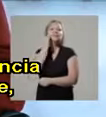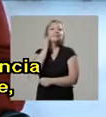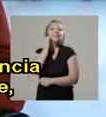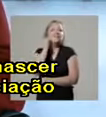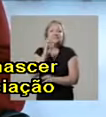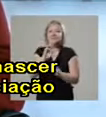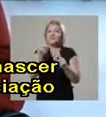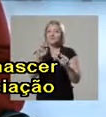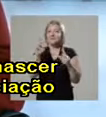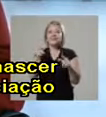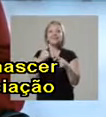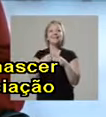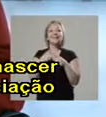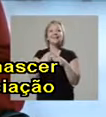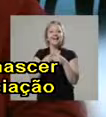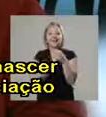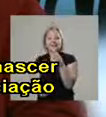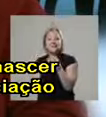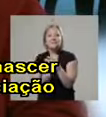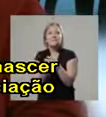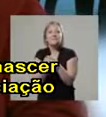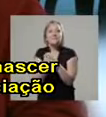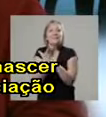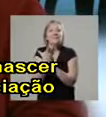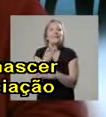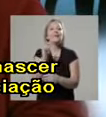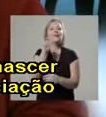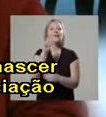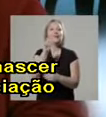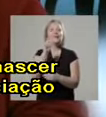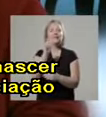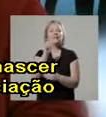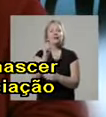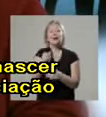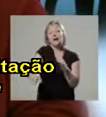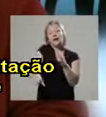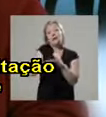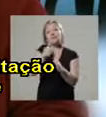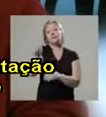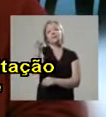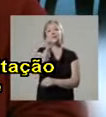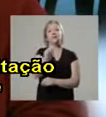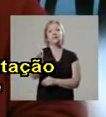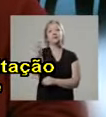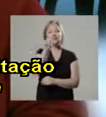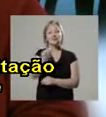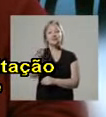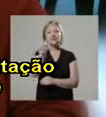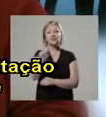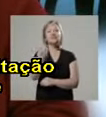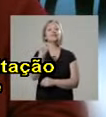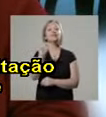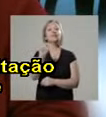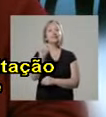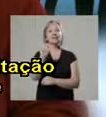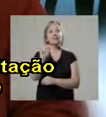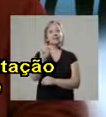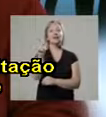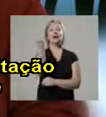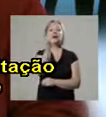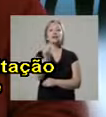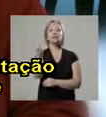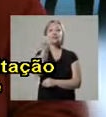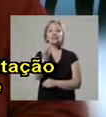experiência muito interessante. E, ao mesmo tempo, eu vi nascer a primeira grande associação fora do centro de reabilitação,